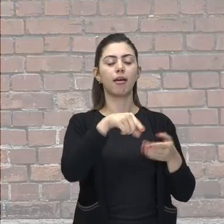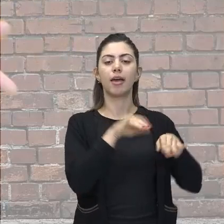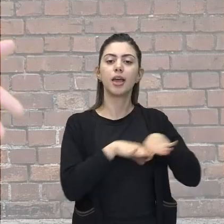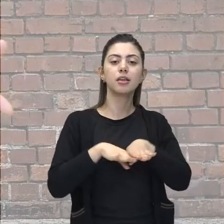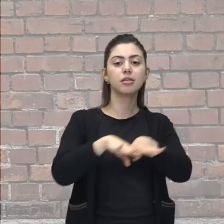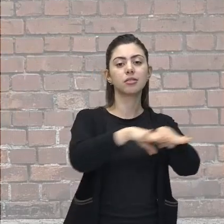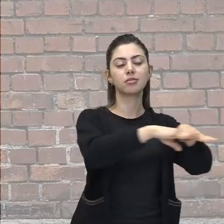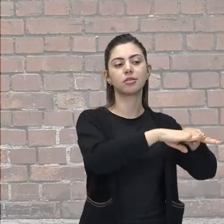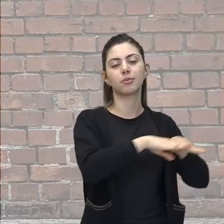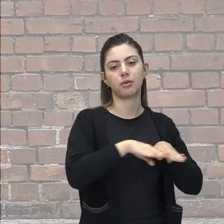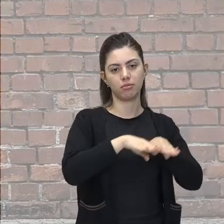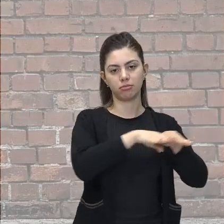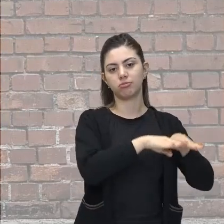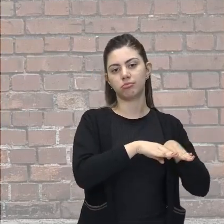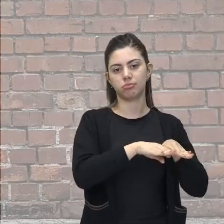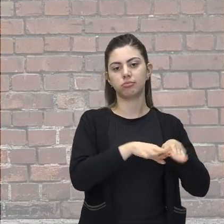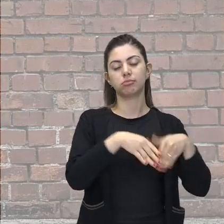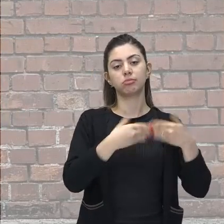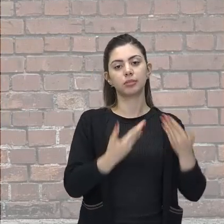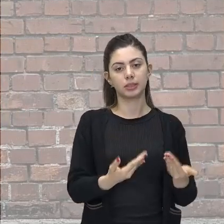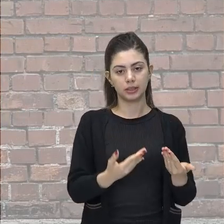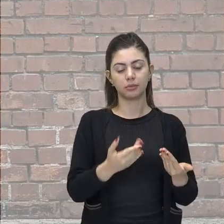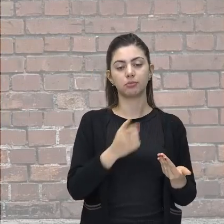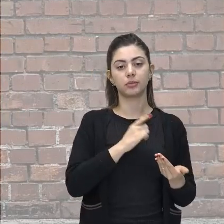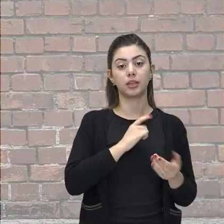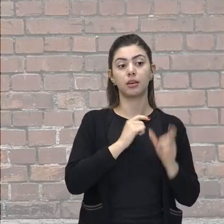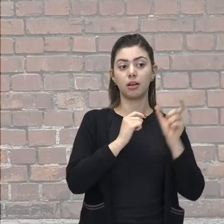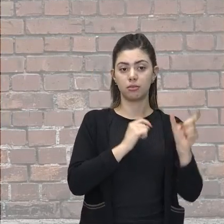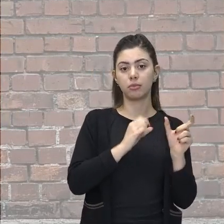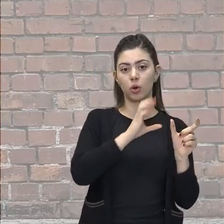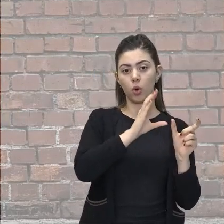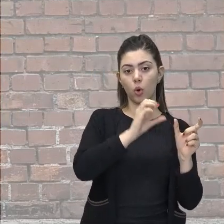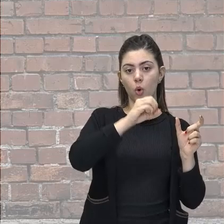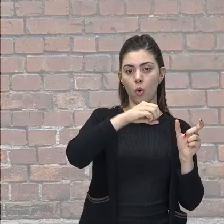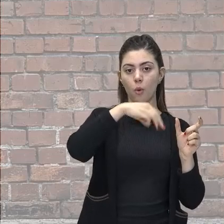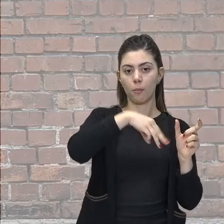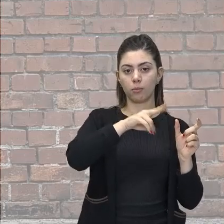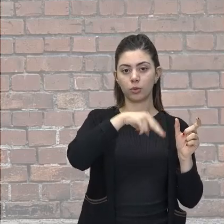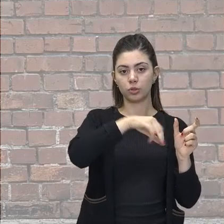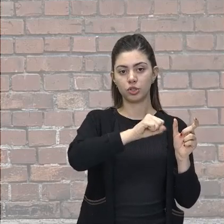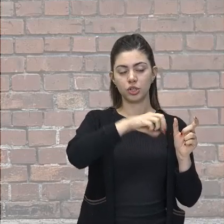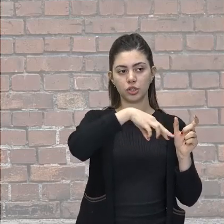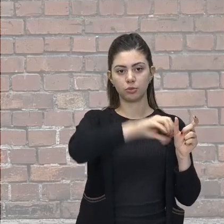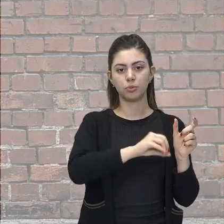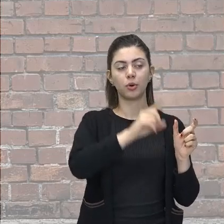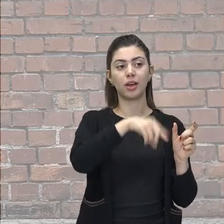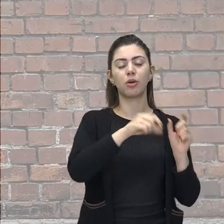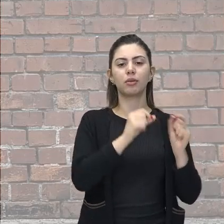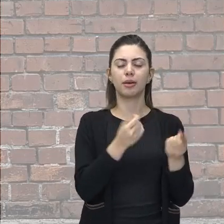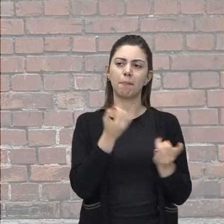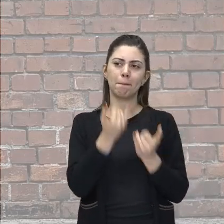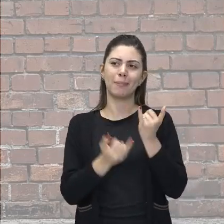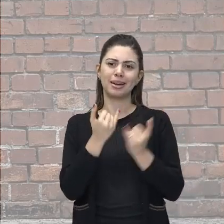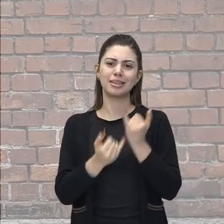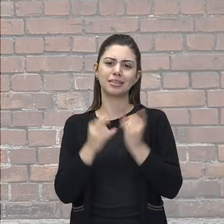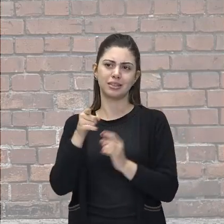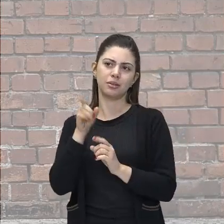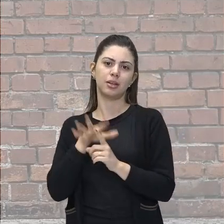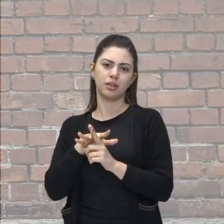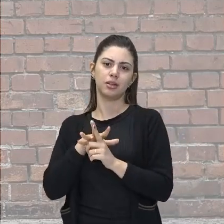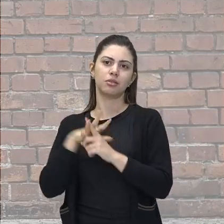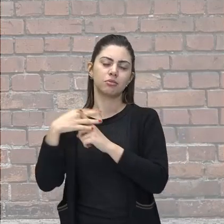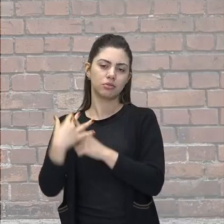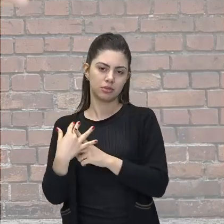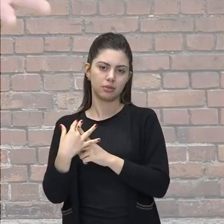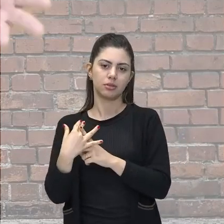a todos. Então, dentro deste comunismo, que seria então inclusive uma fase final do socialismo, né, a gente